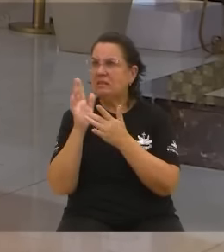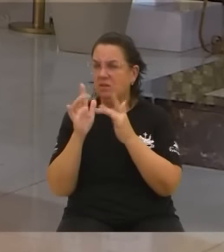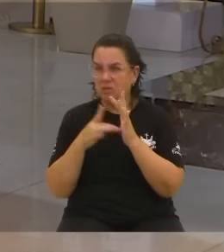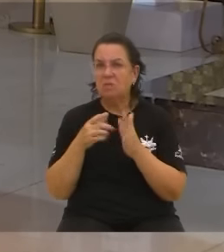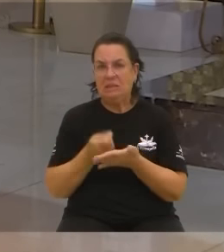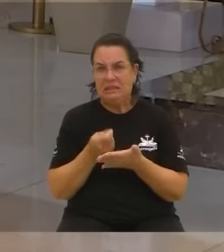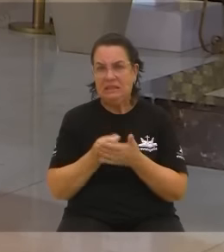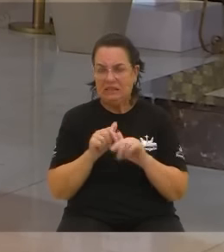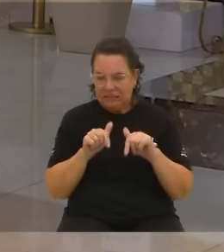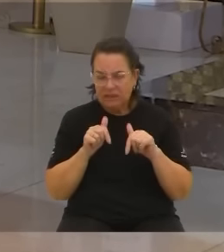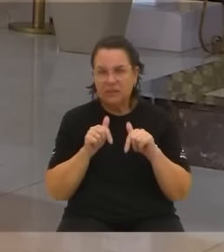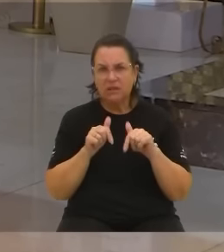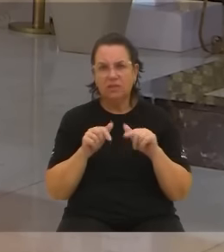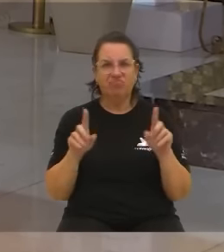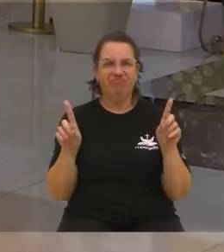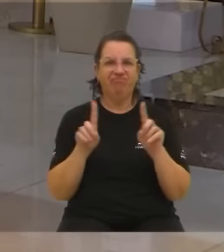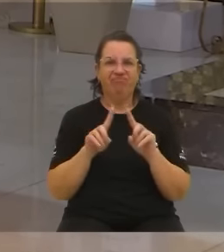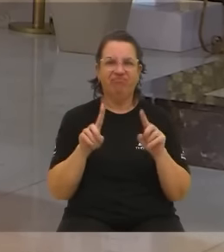nós somos assim?